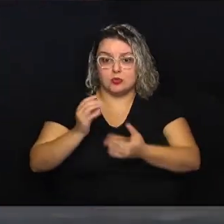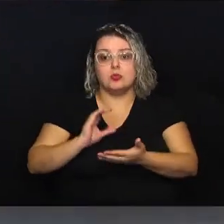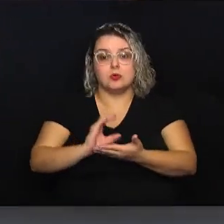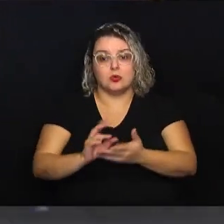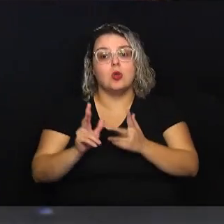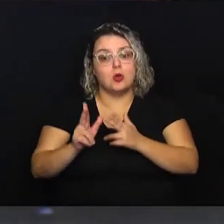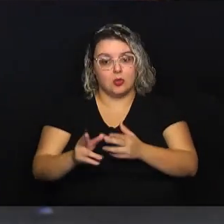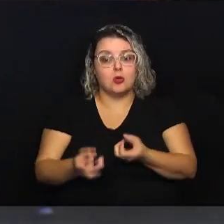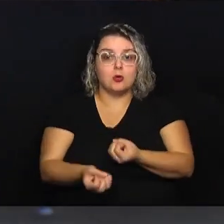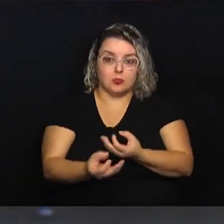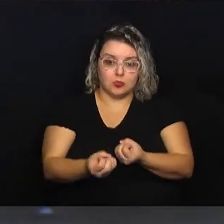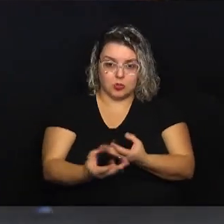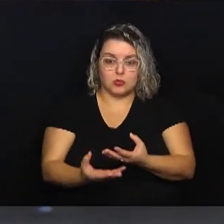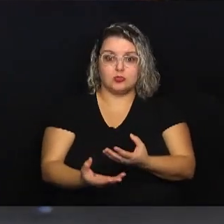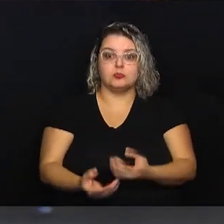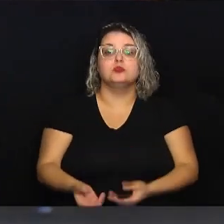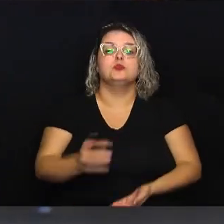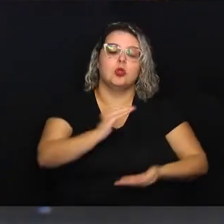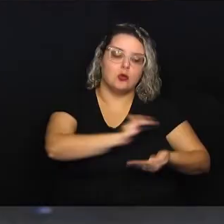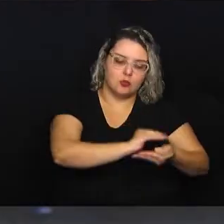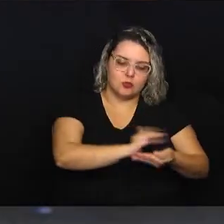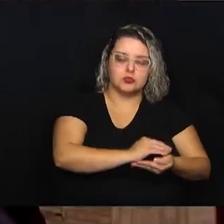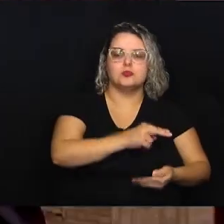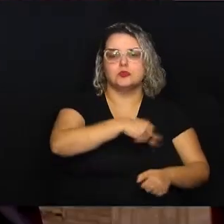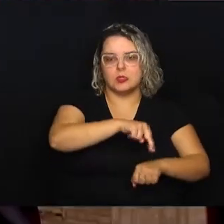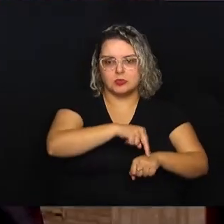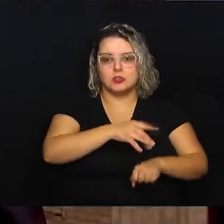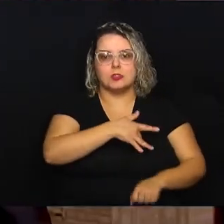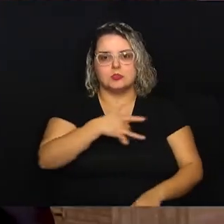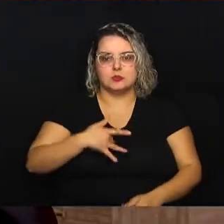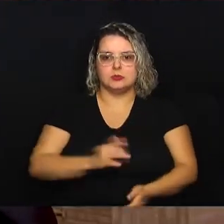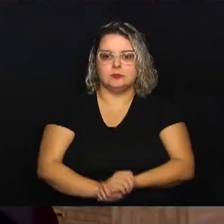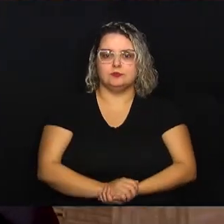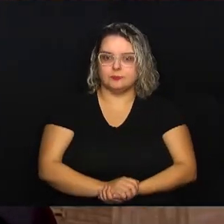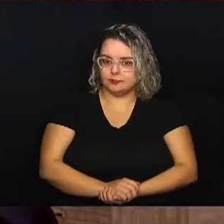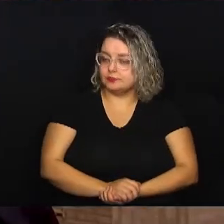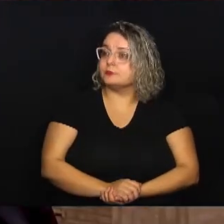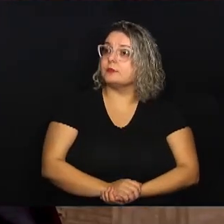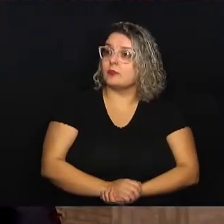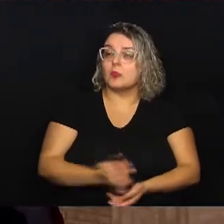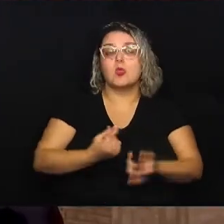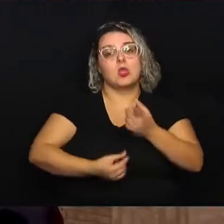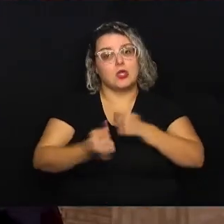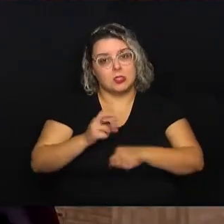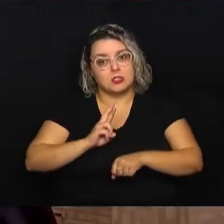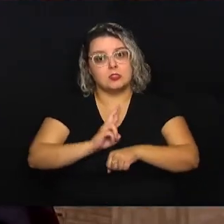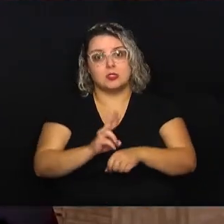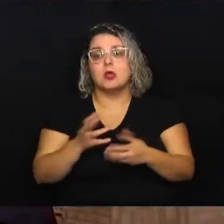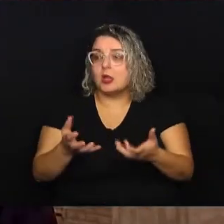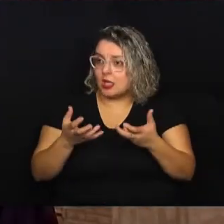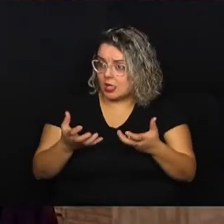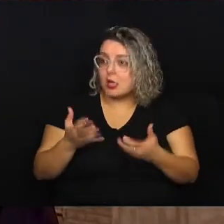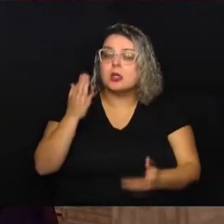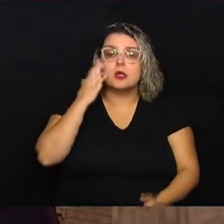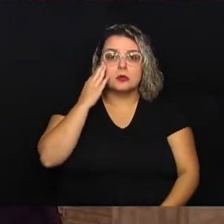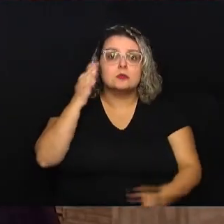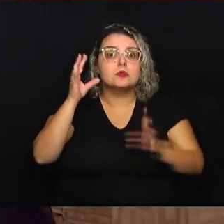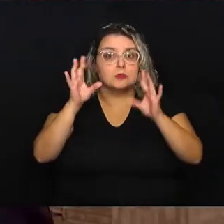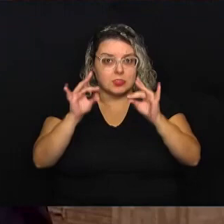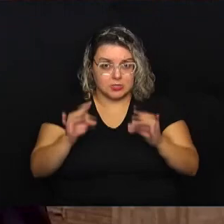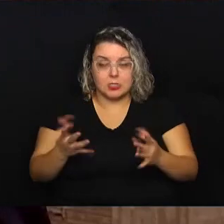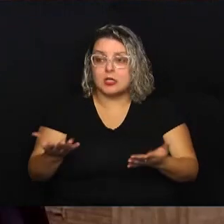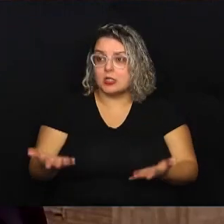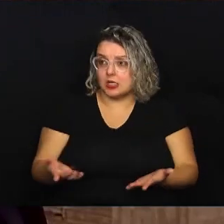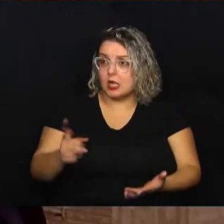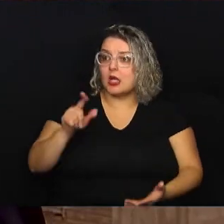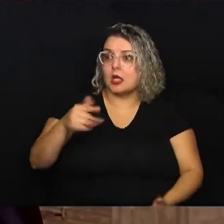conforme informações do Fundo Nacional de Saúde. E esse recurso que nós estamos querendo saber detalhes,